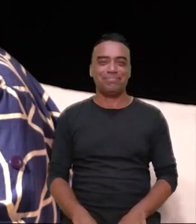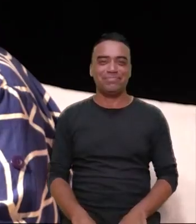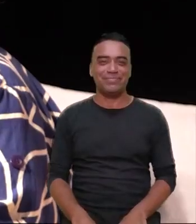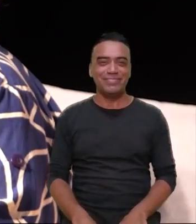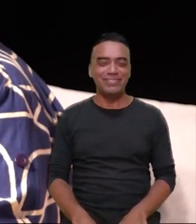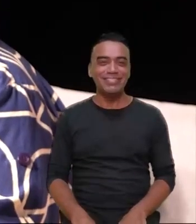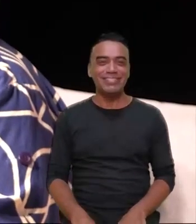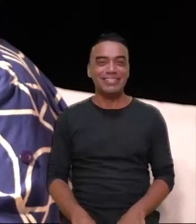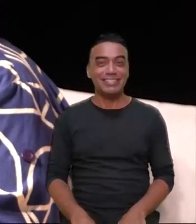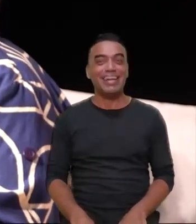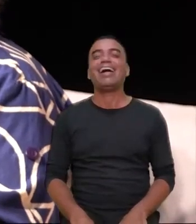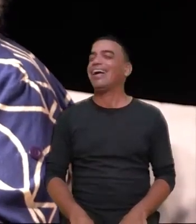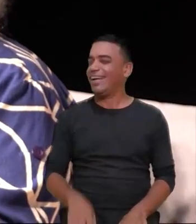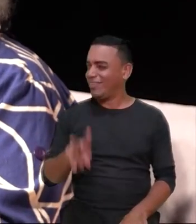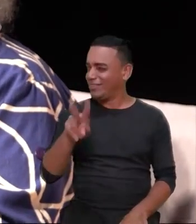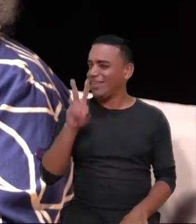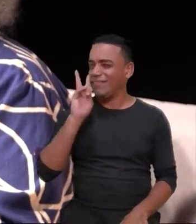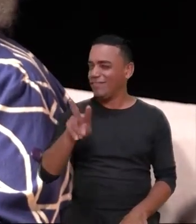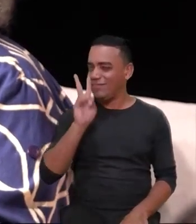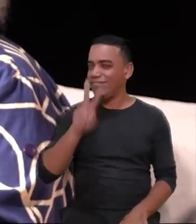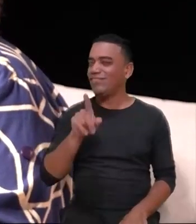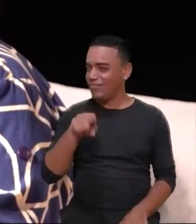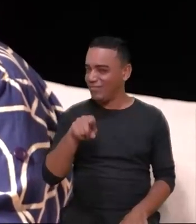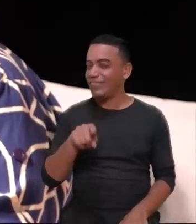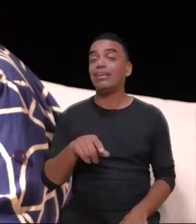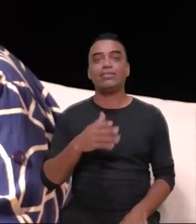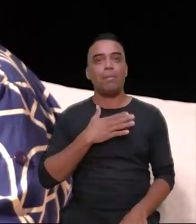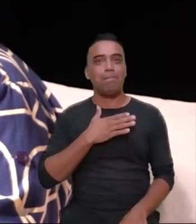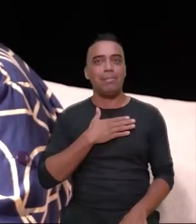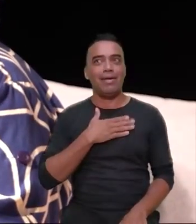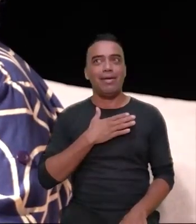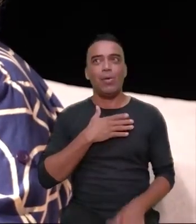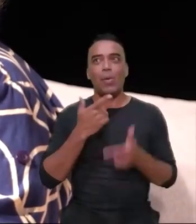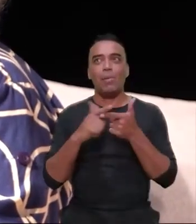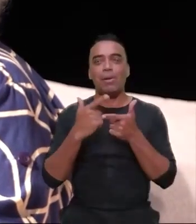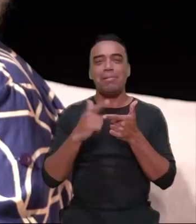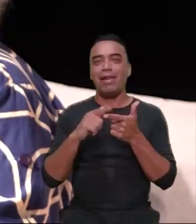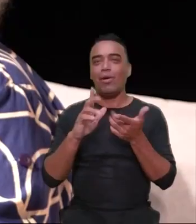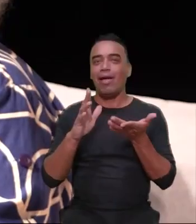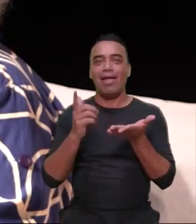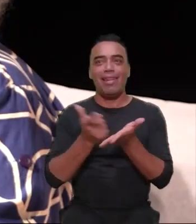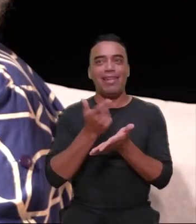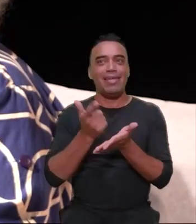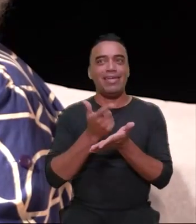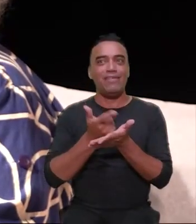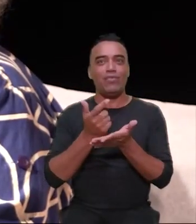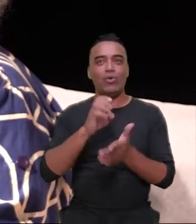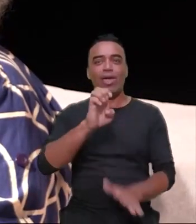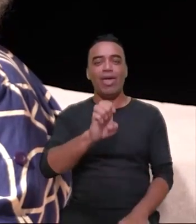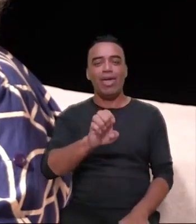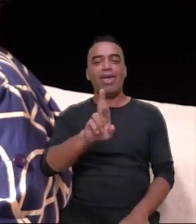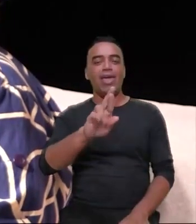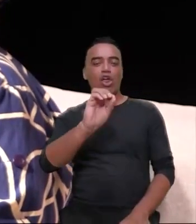eu ia te lembrar que... você escutou, né? Você escutou. E aí a minha grande questão, porque eu não queria chamar de livro